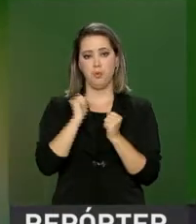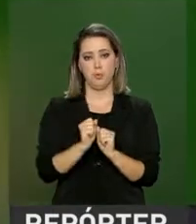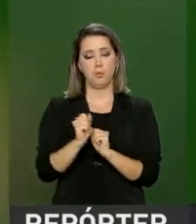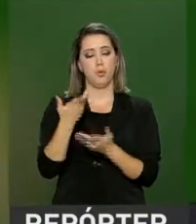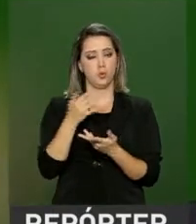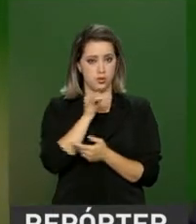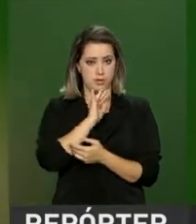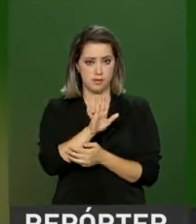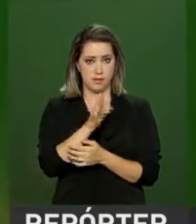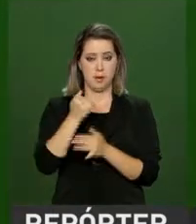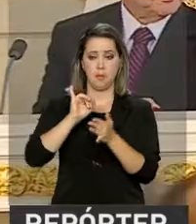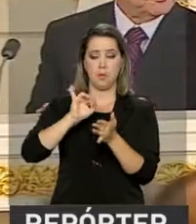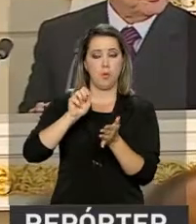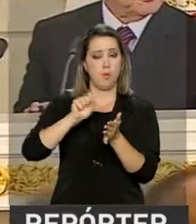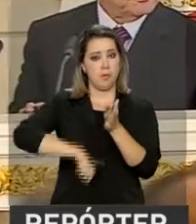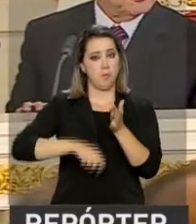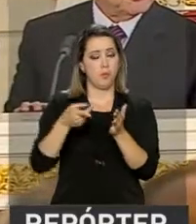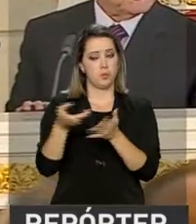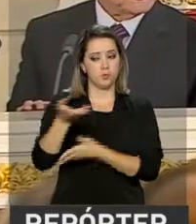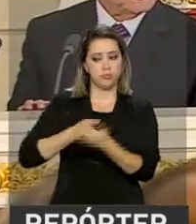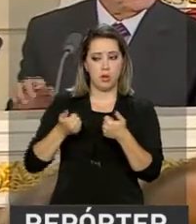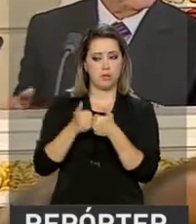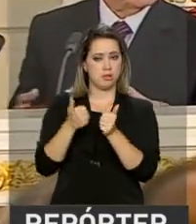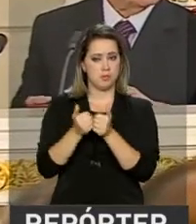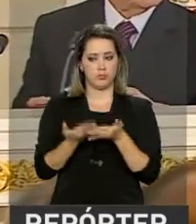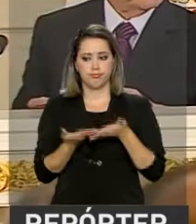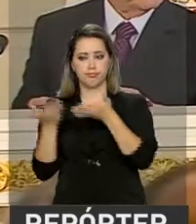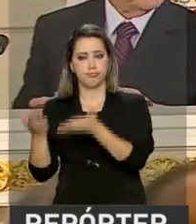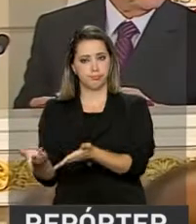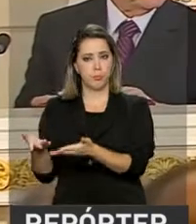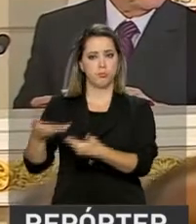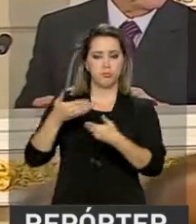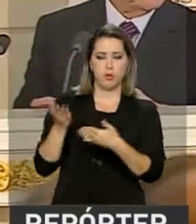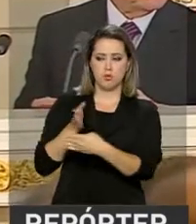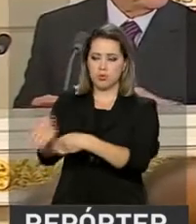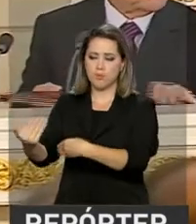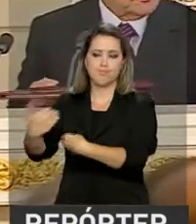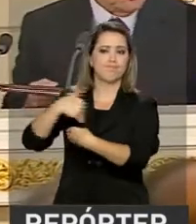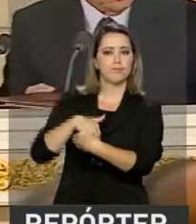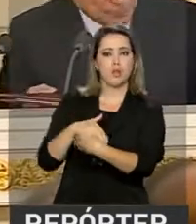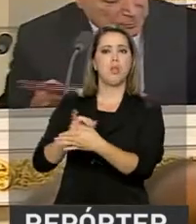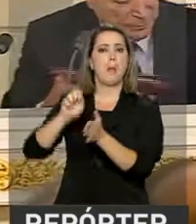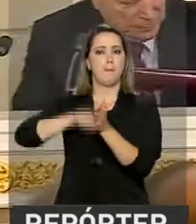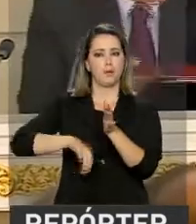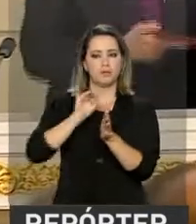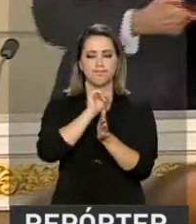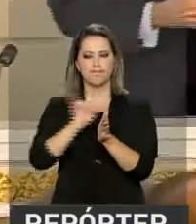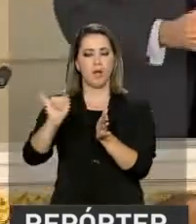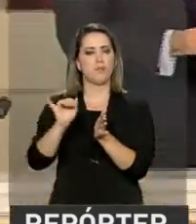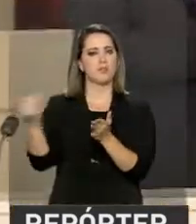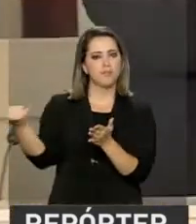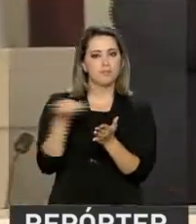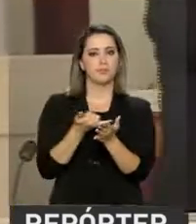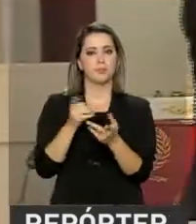dados tributários de maneira eletrônica antes do embarque de exportações para facilitar os processos no país importador. Outro vai possibilitar a